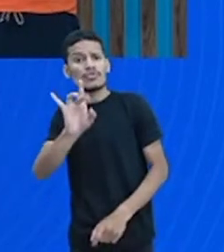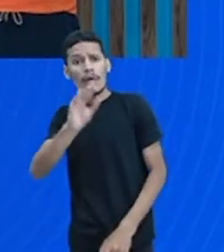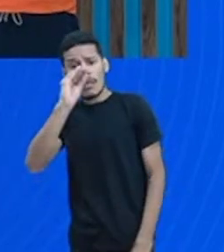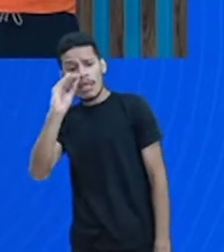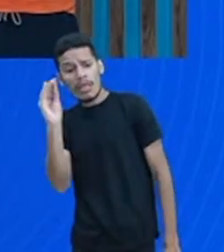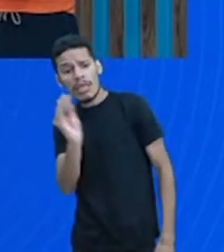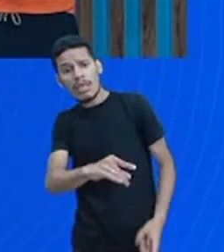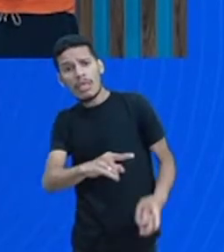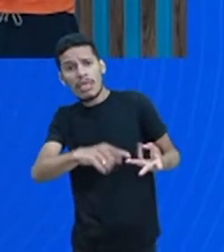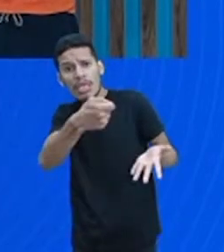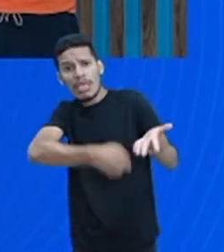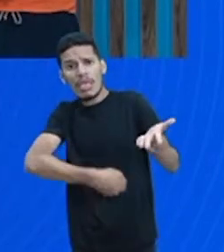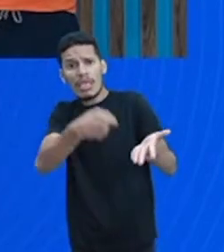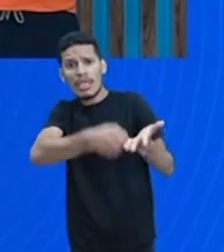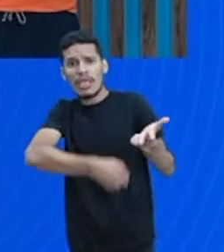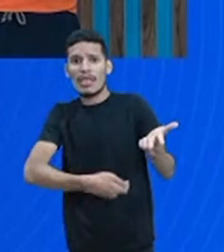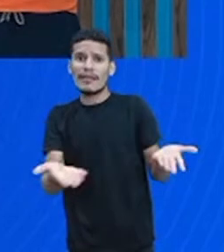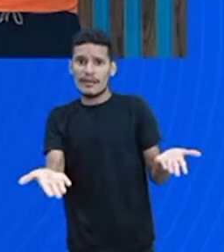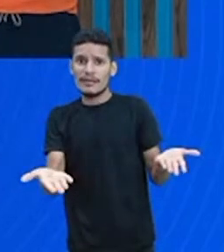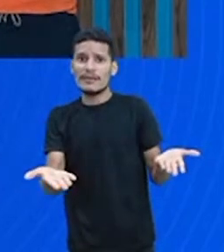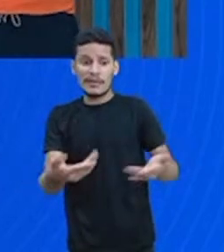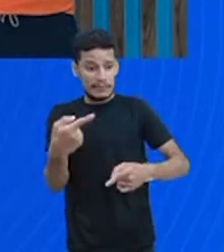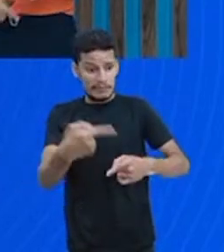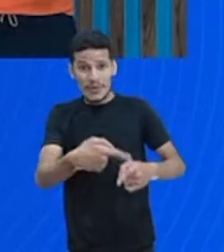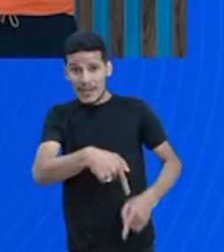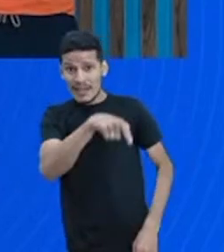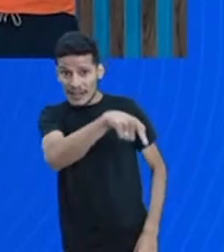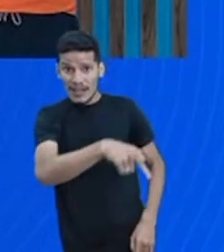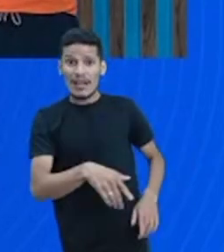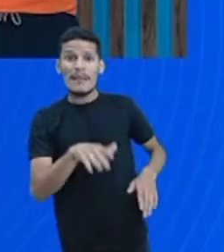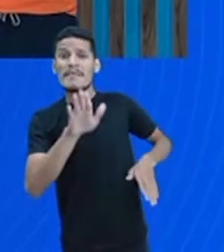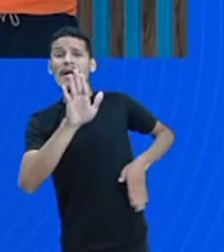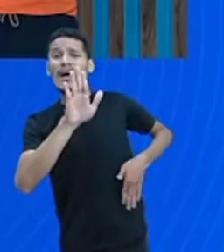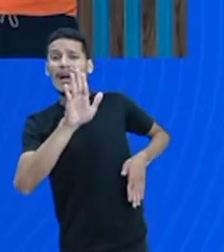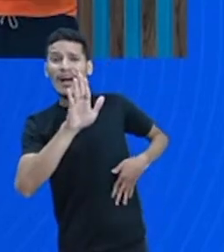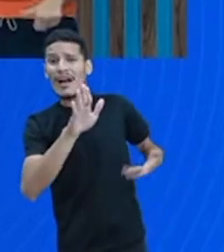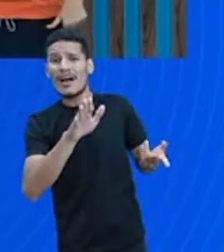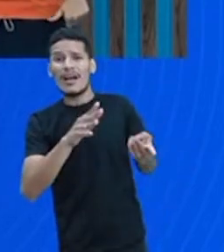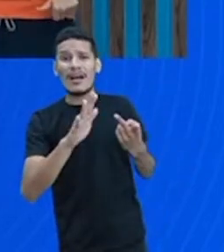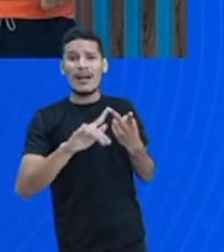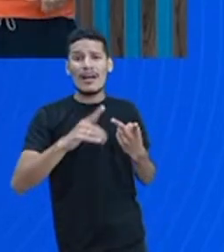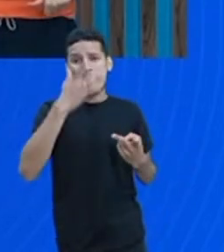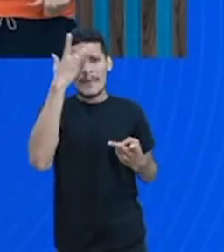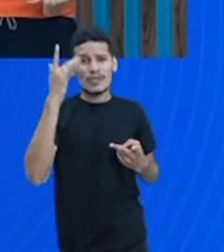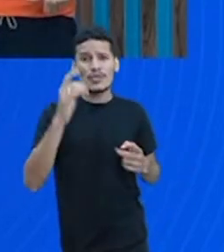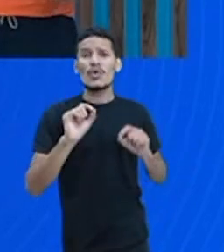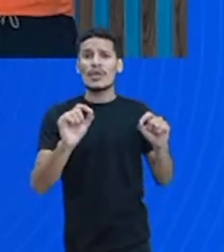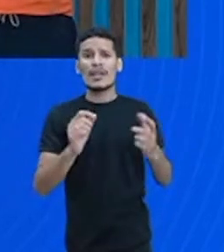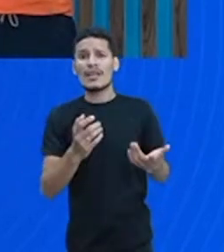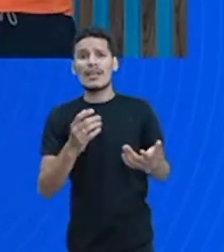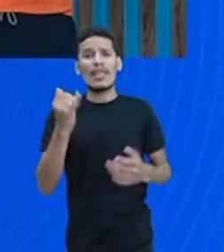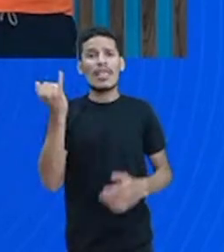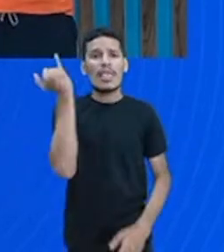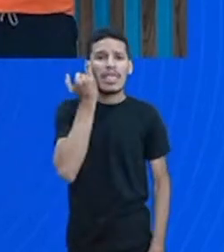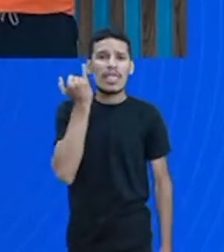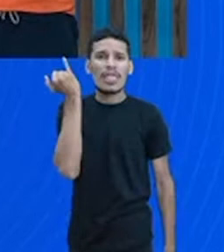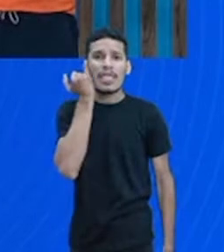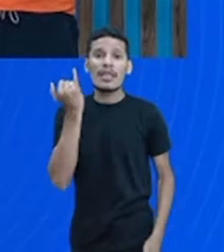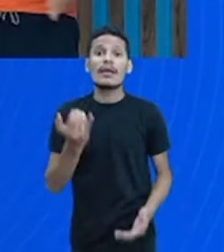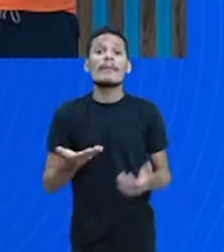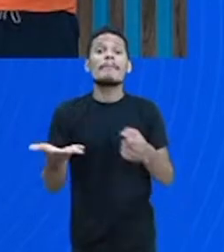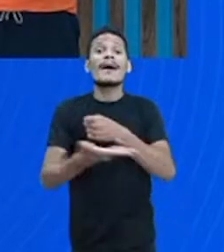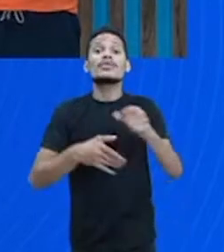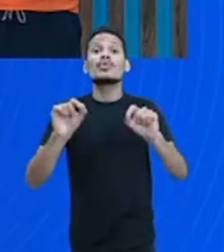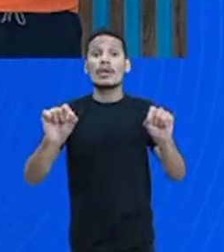subjugados, explorados, porque são marginais, porque são pessoas são preguiçosos, tudo isso baseado em